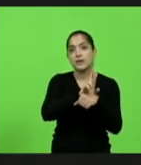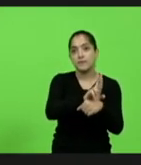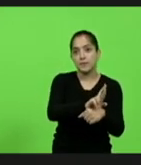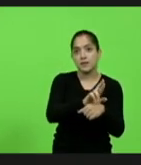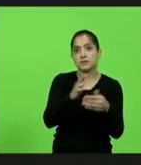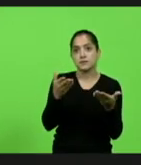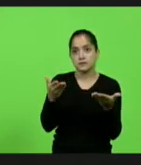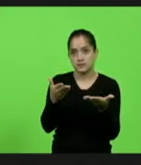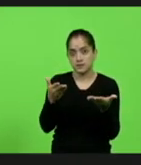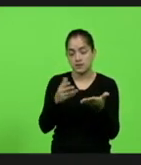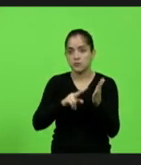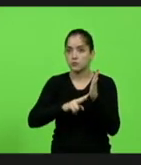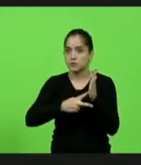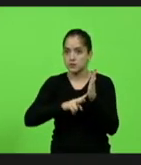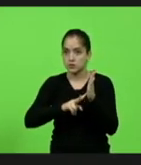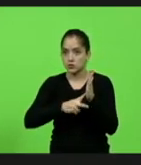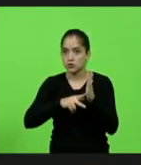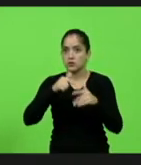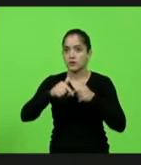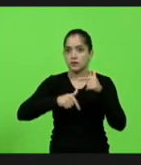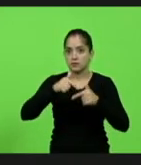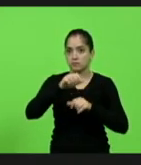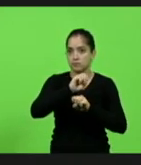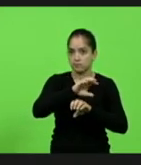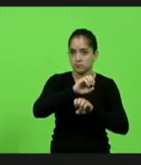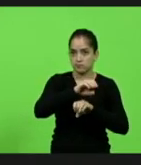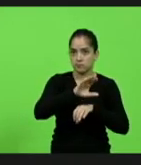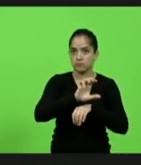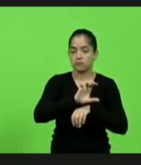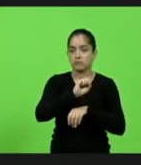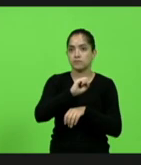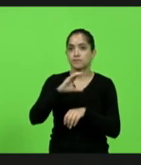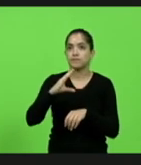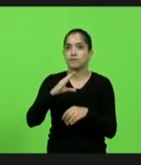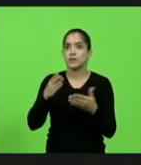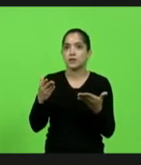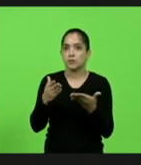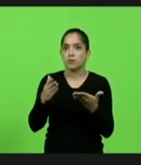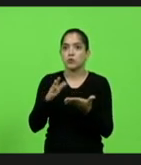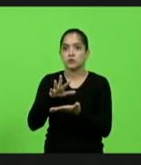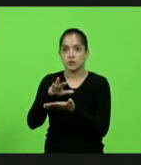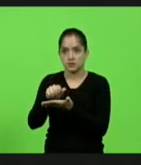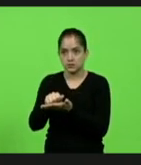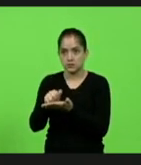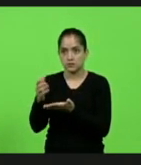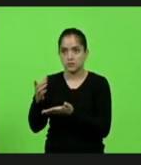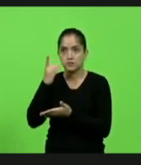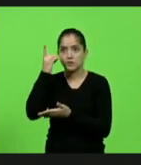o Sindicato dos Trabalhadores em Educação de Santa Catarina. Depois eu já inscrevo o deputado Maurício.